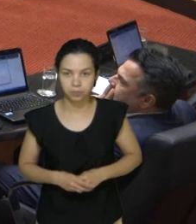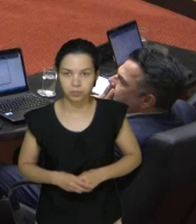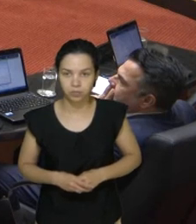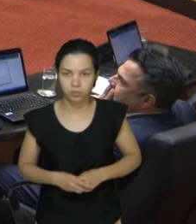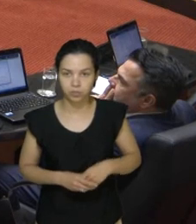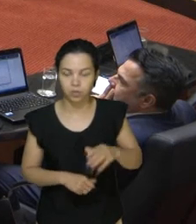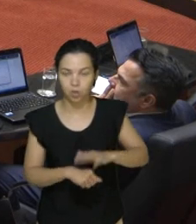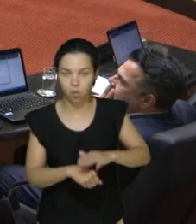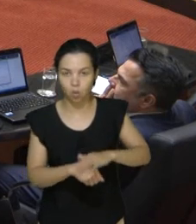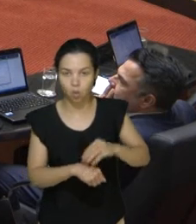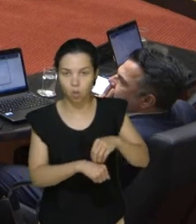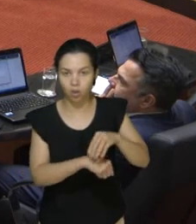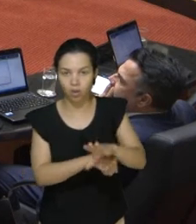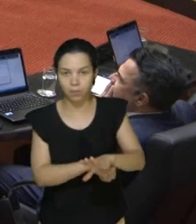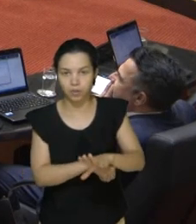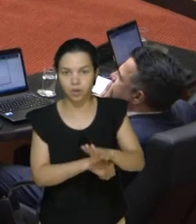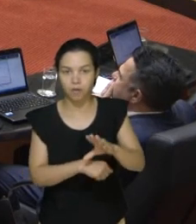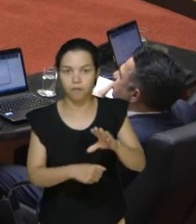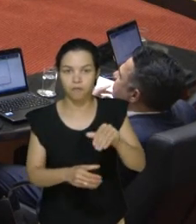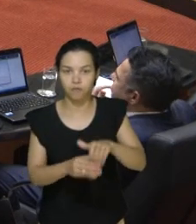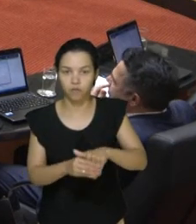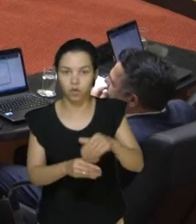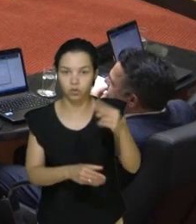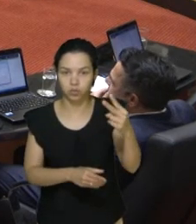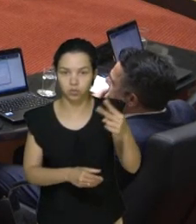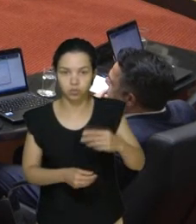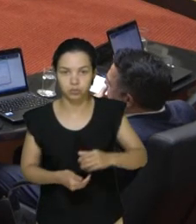voto 2.